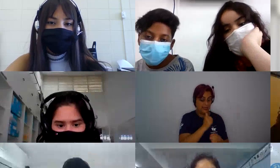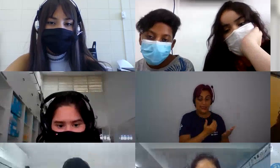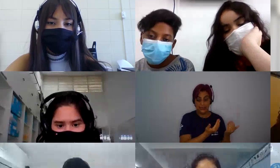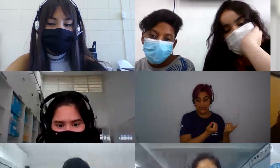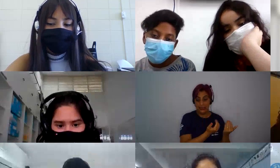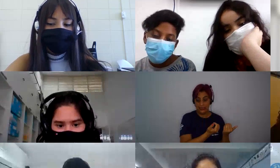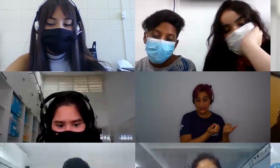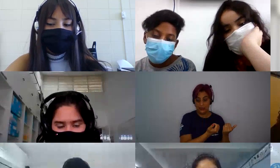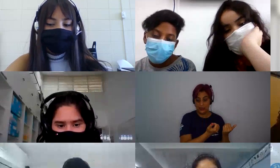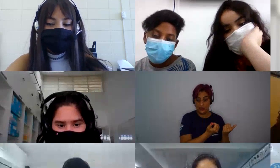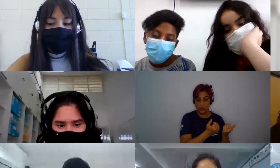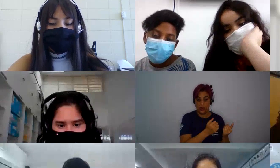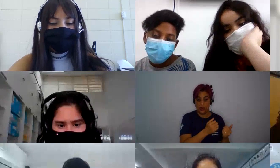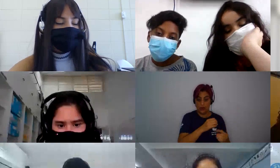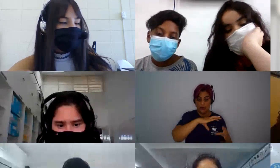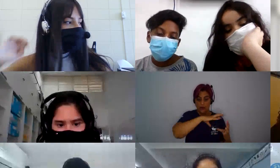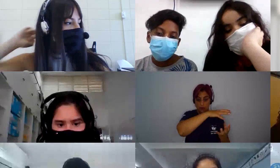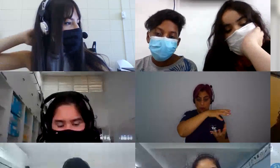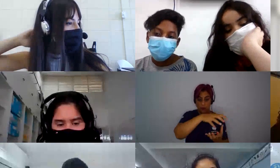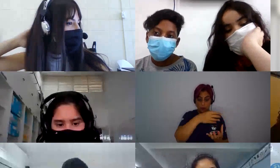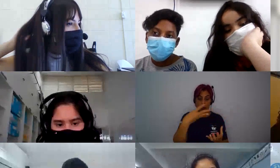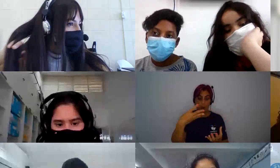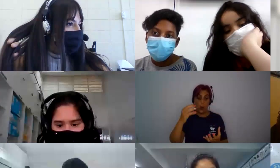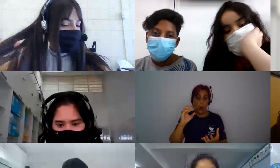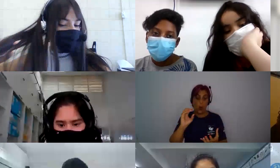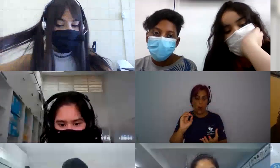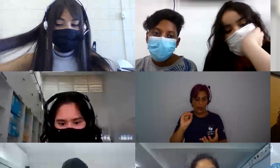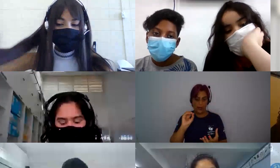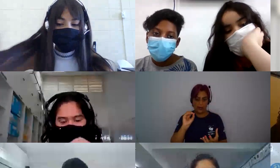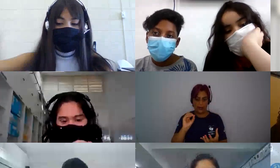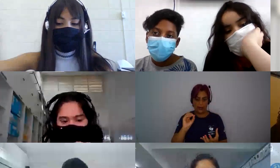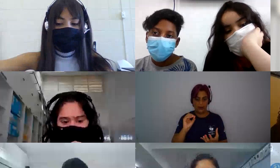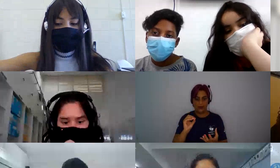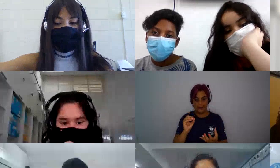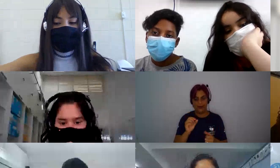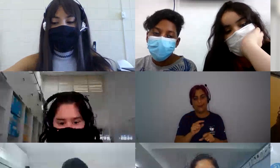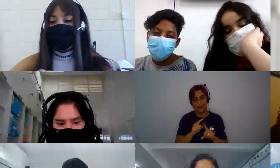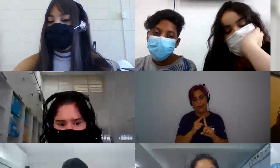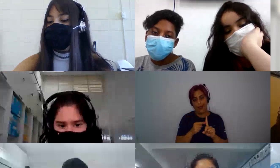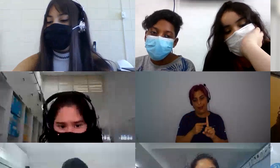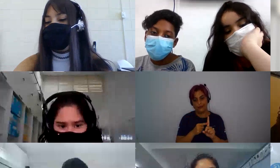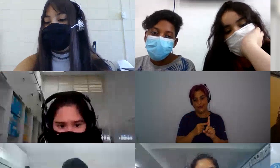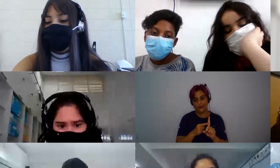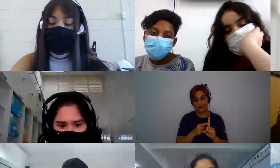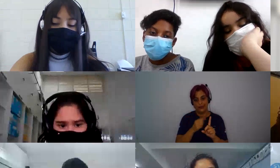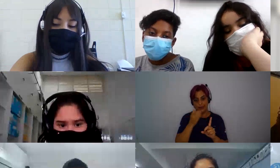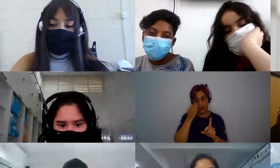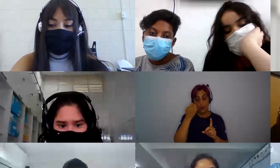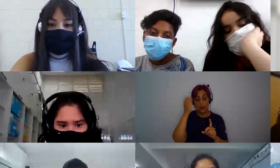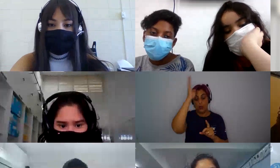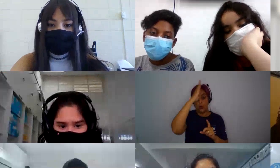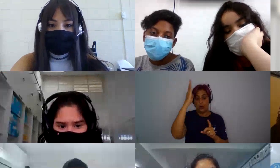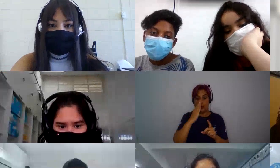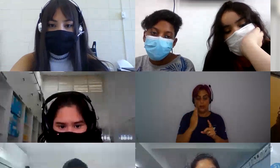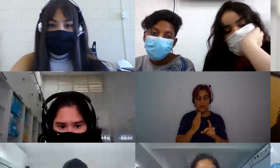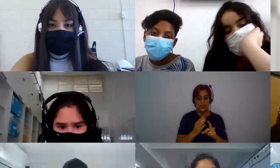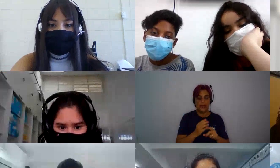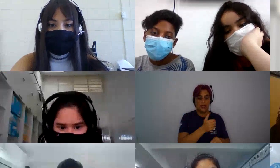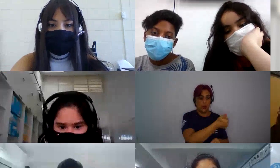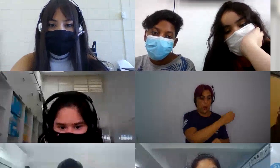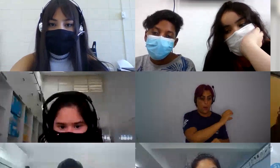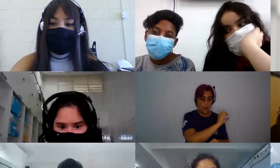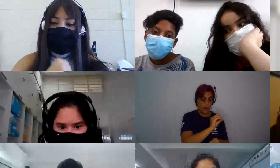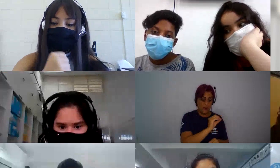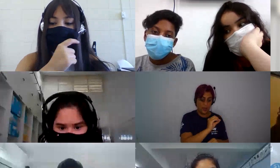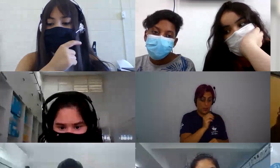meninas no mundo, 40 ficam grávidas no mundo. No Brasil, cada 1.000 meninas, quase 70 ficam